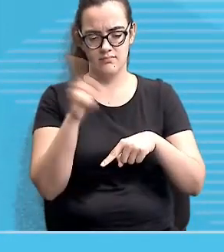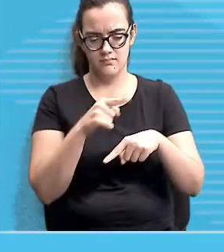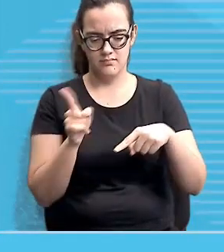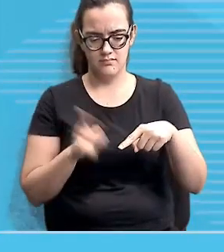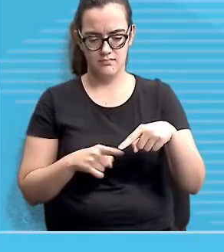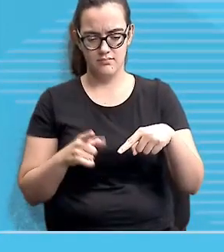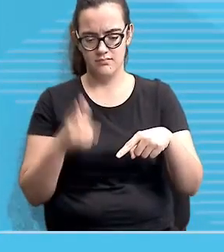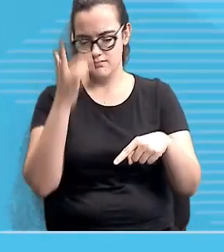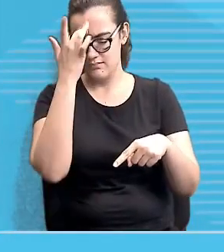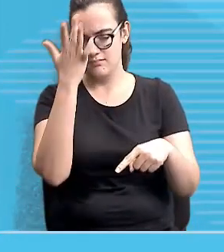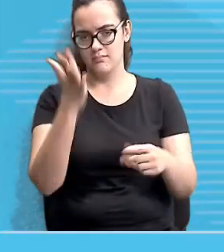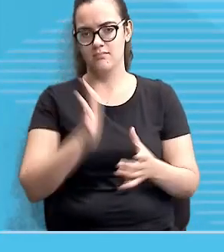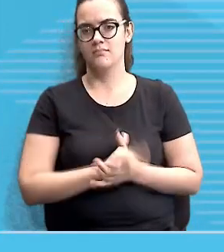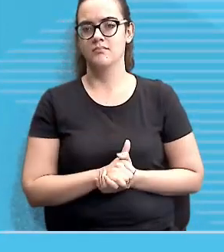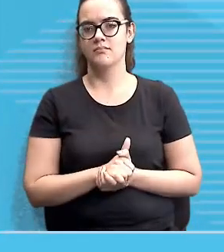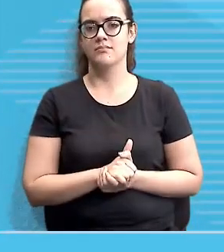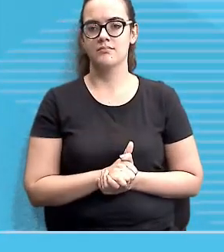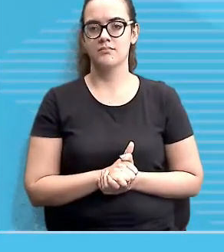bom